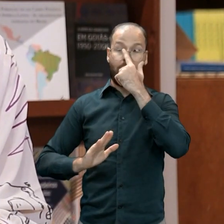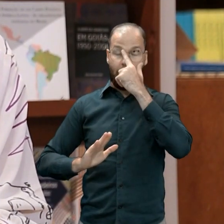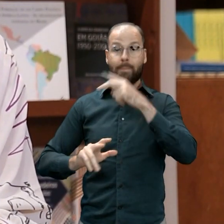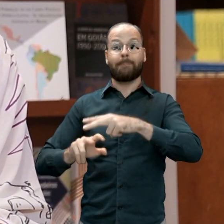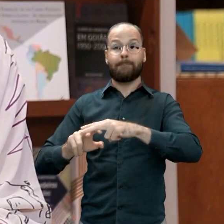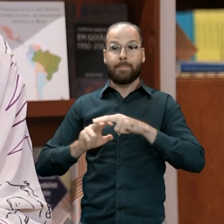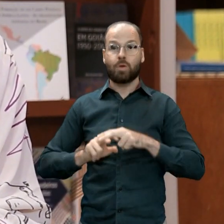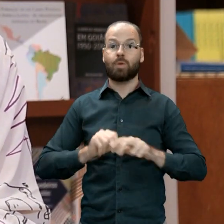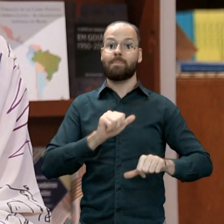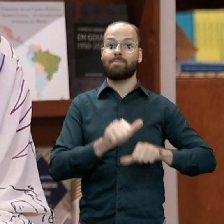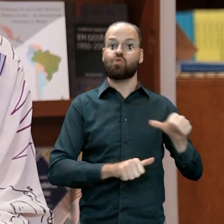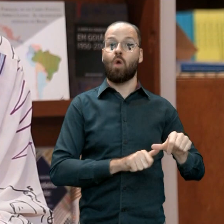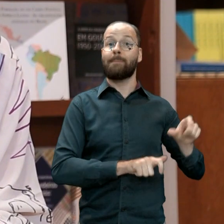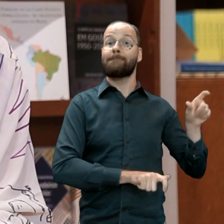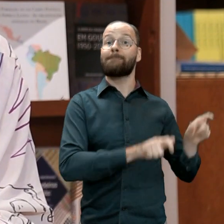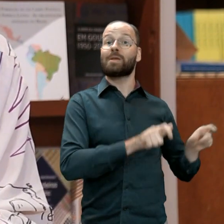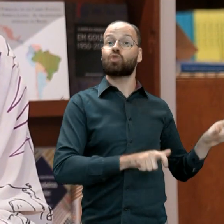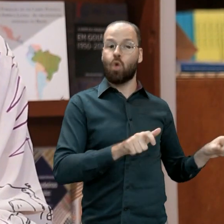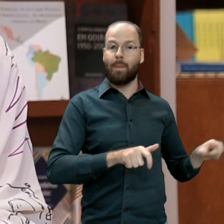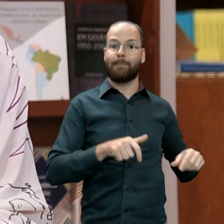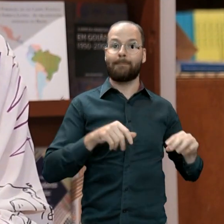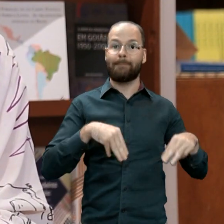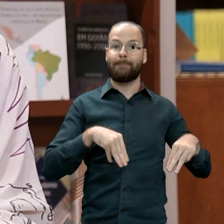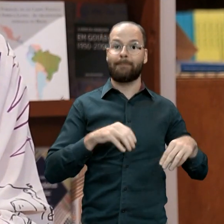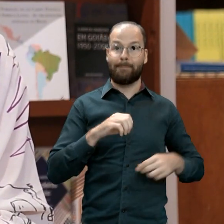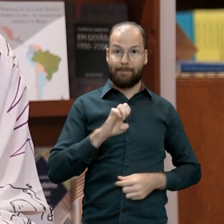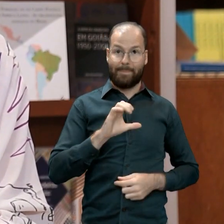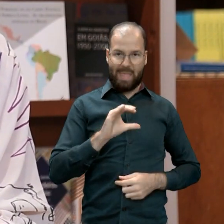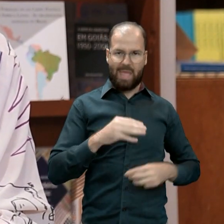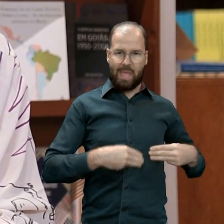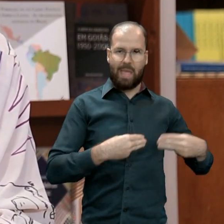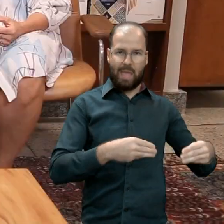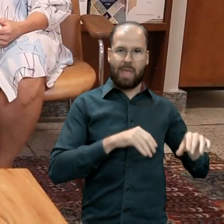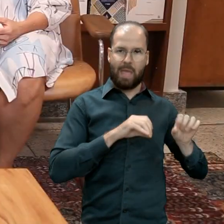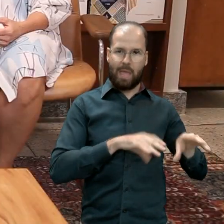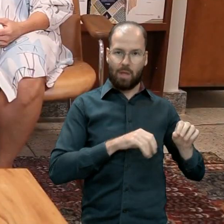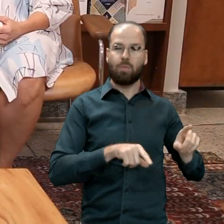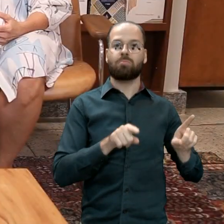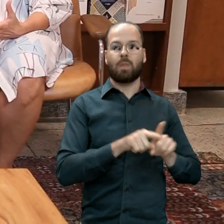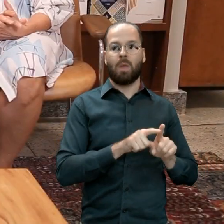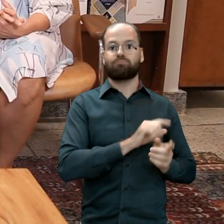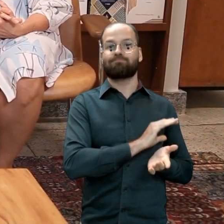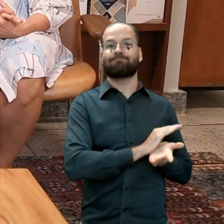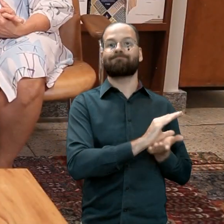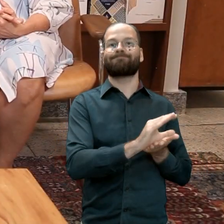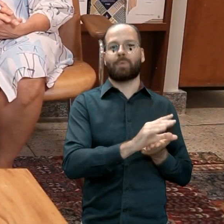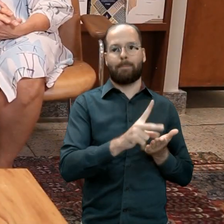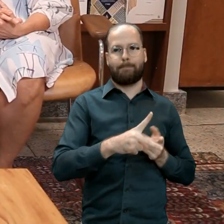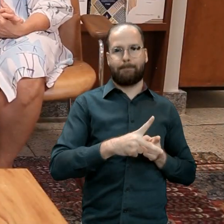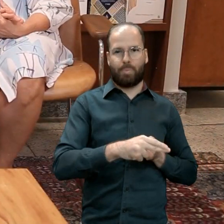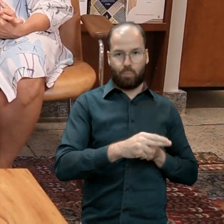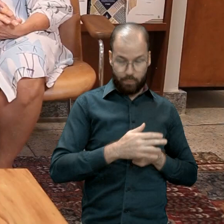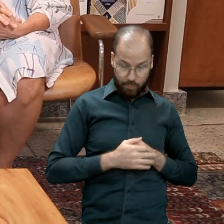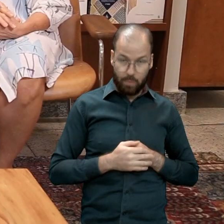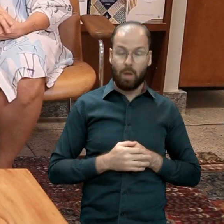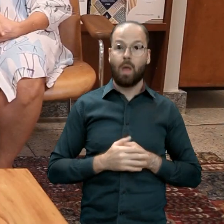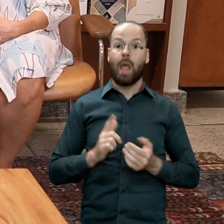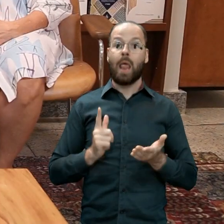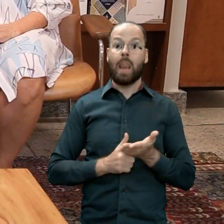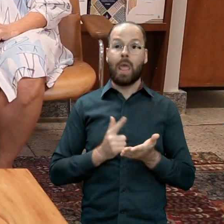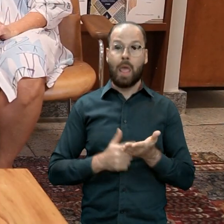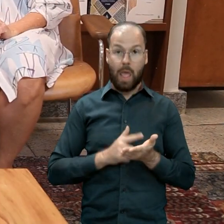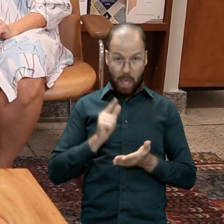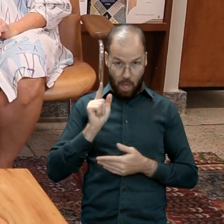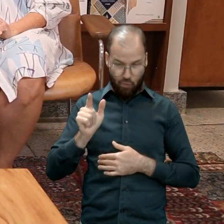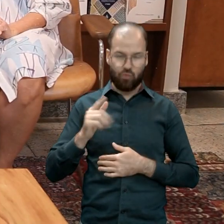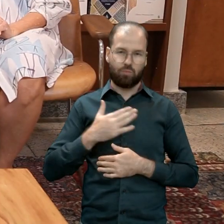mudança de pessoal no MEC e a cortes na lei orçamentária anual. Então, o livro Tensões e Desestabilizações na